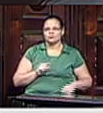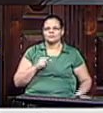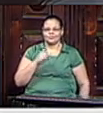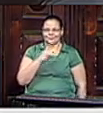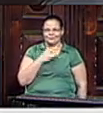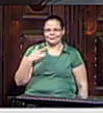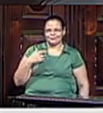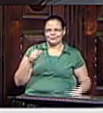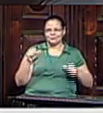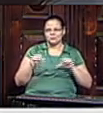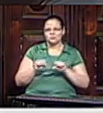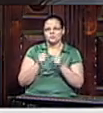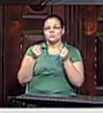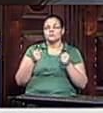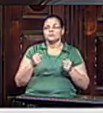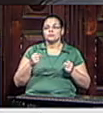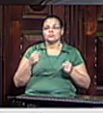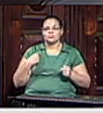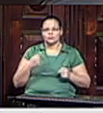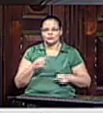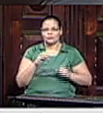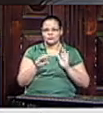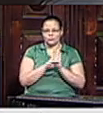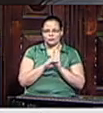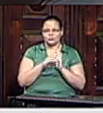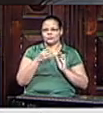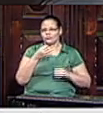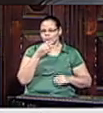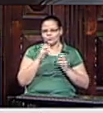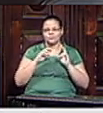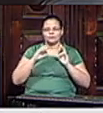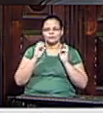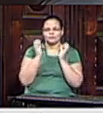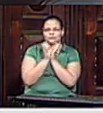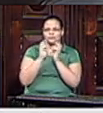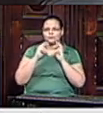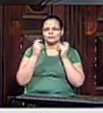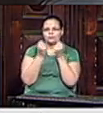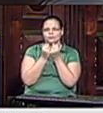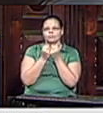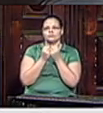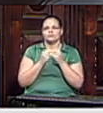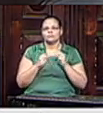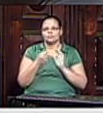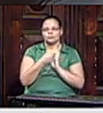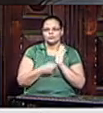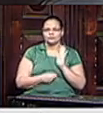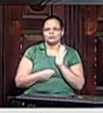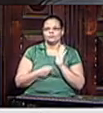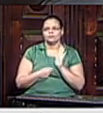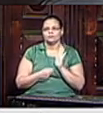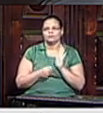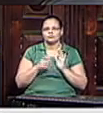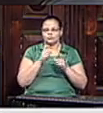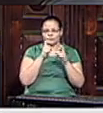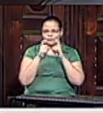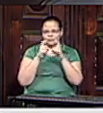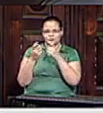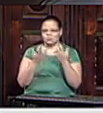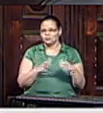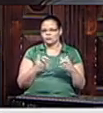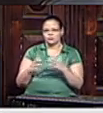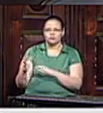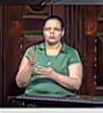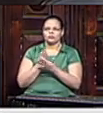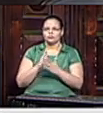das Comissões de Constituição e Justiça pela condicionalidade de saúde favorável. Relatores, deputado Rogério Lisboa e Milton Rangel. Em discussão, não havendo quem queira